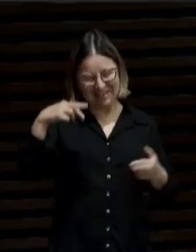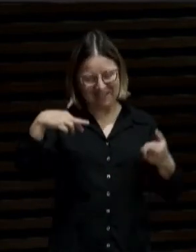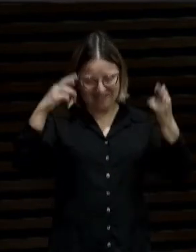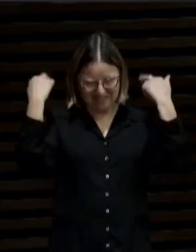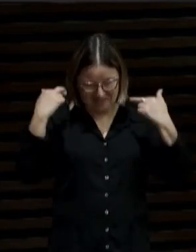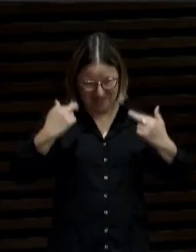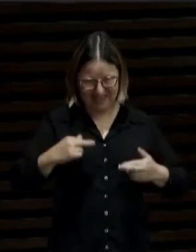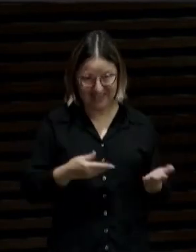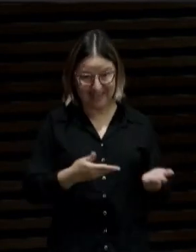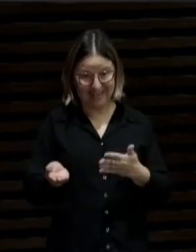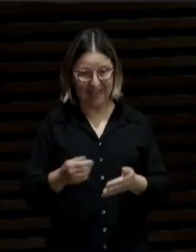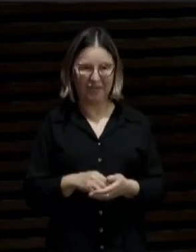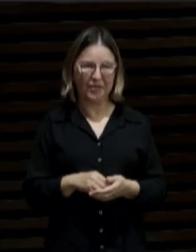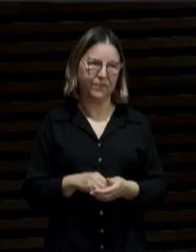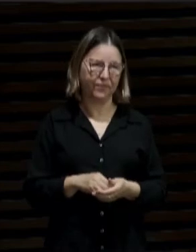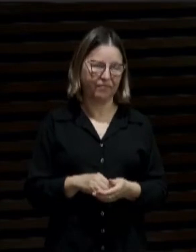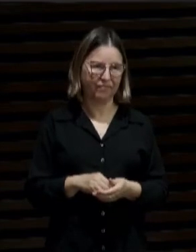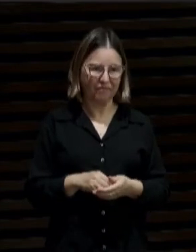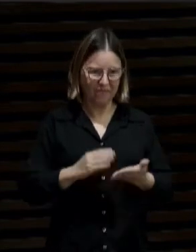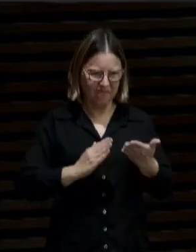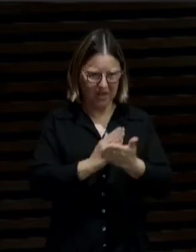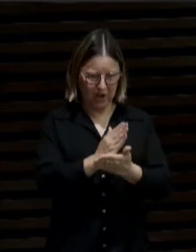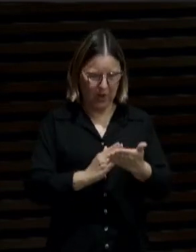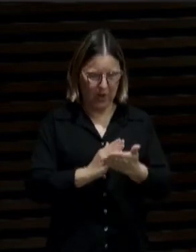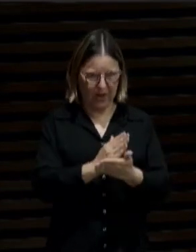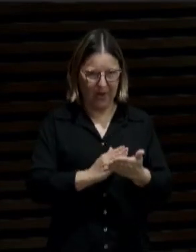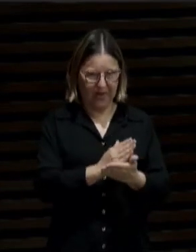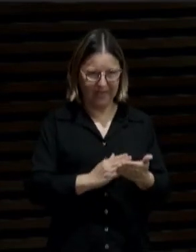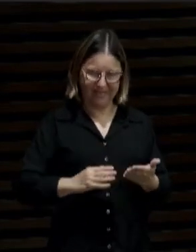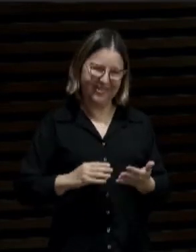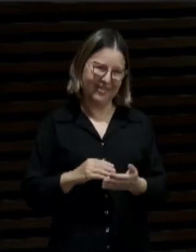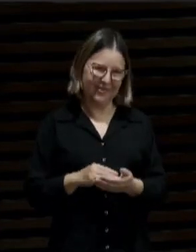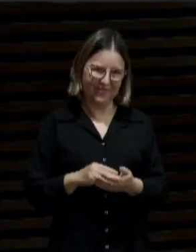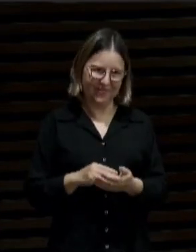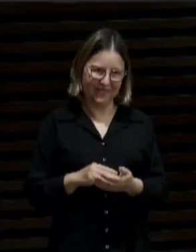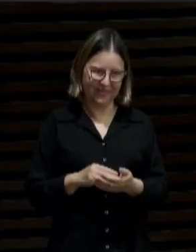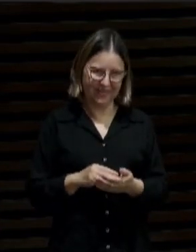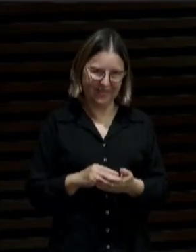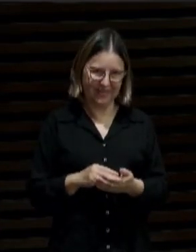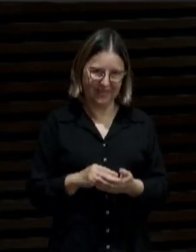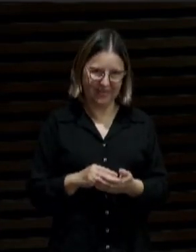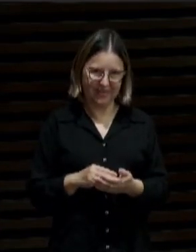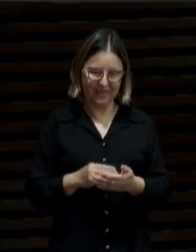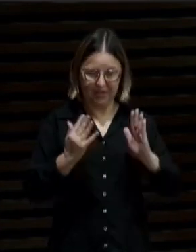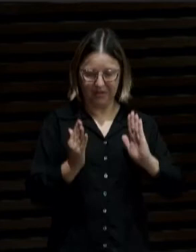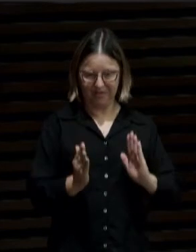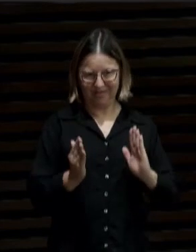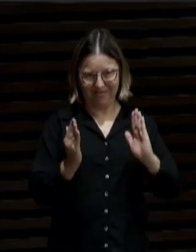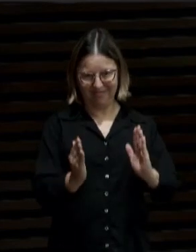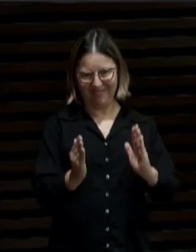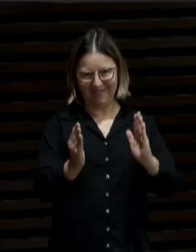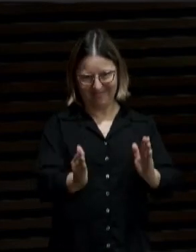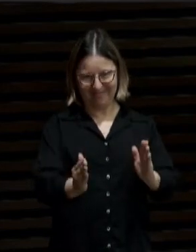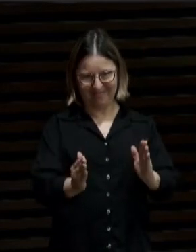animais, partiu-os pelo meio e lhes pôs em ordem as metades, uma defronte das outras. E não partiu